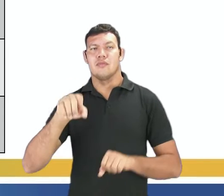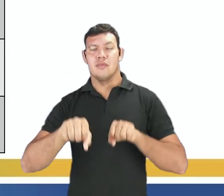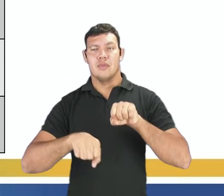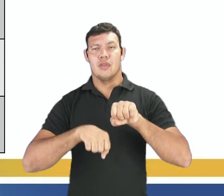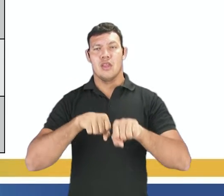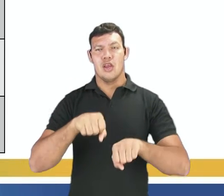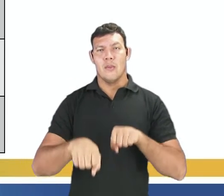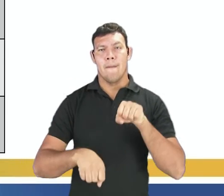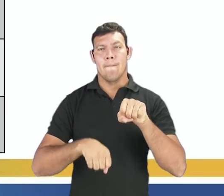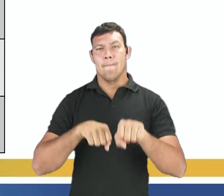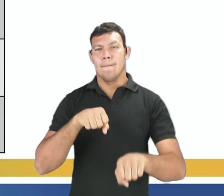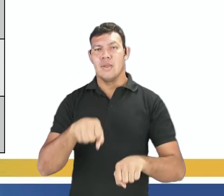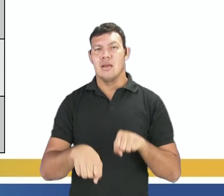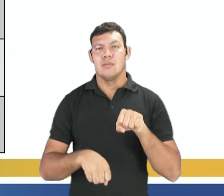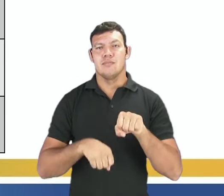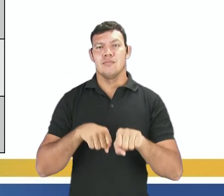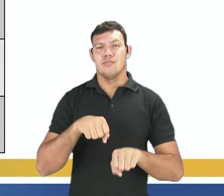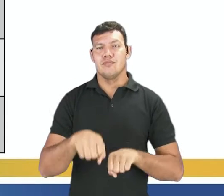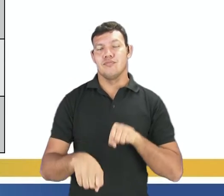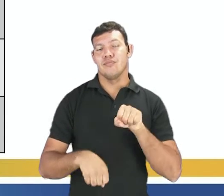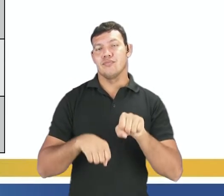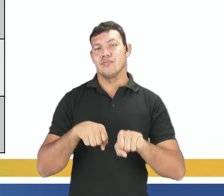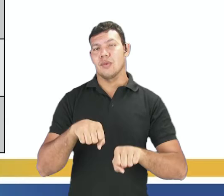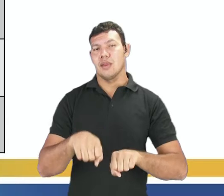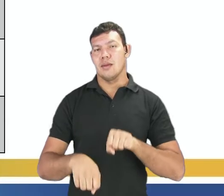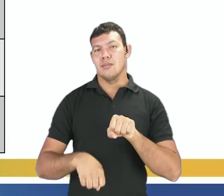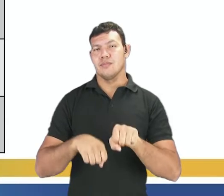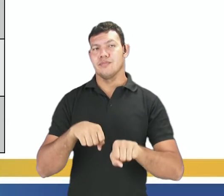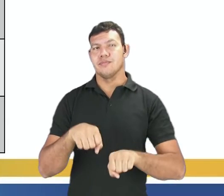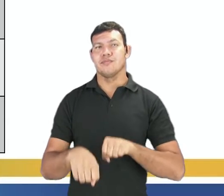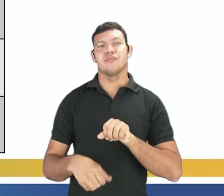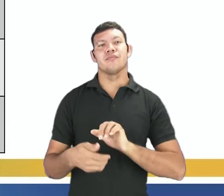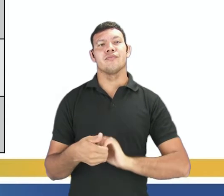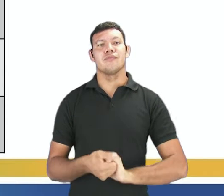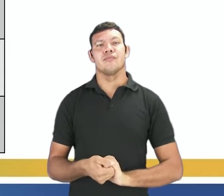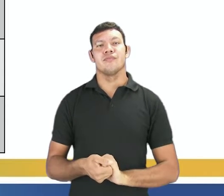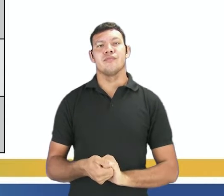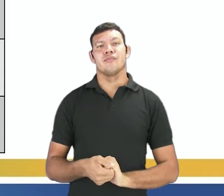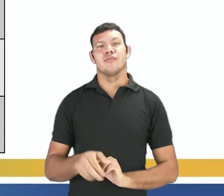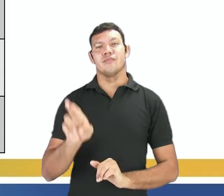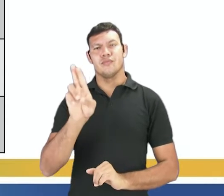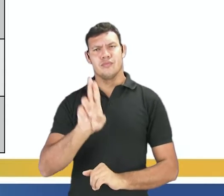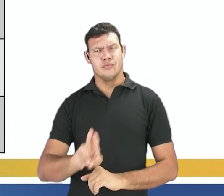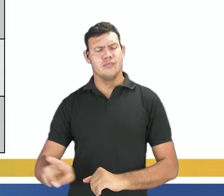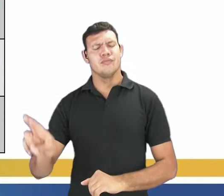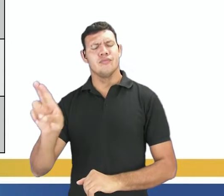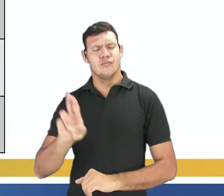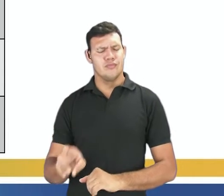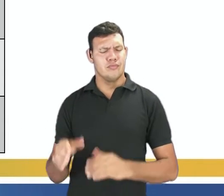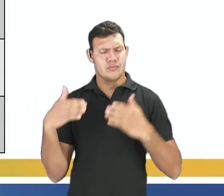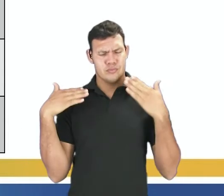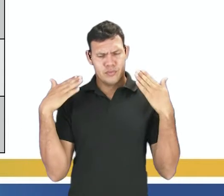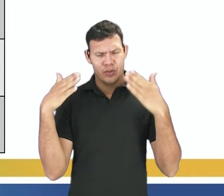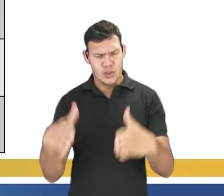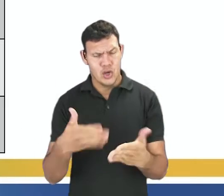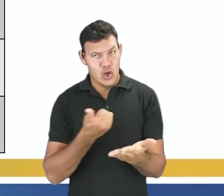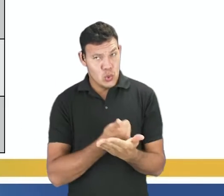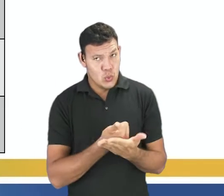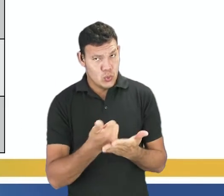está sendo pedalada ou guiada. É utilizada quando queremos enfatizar a